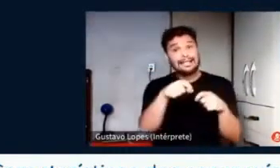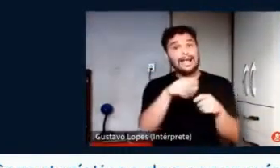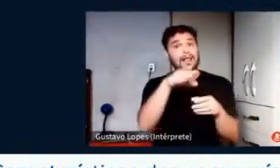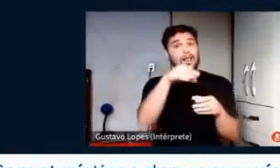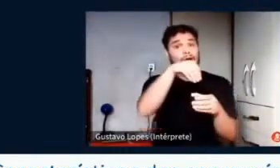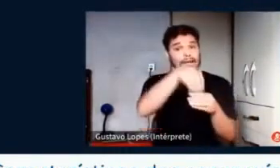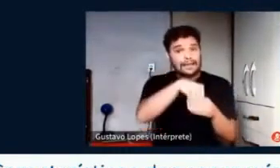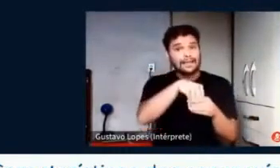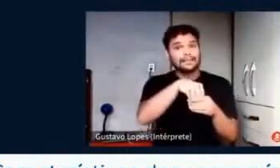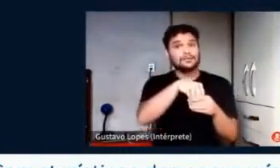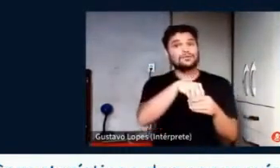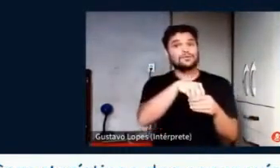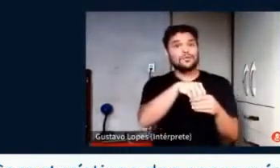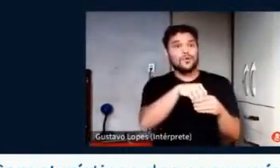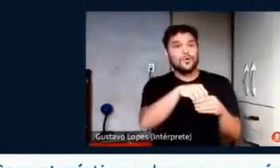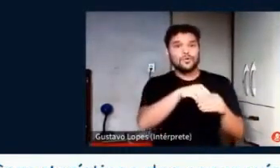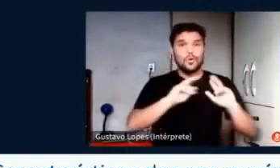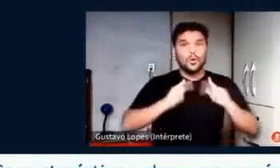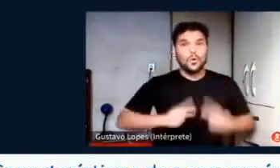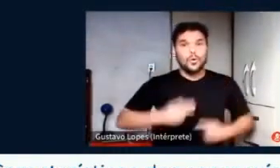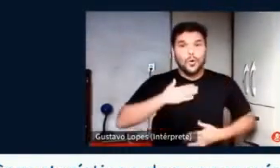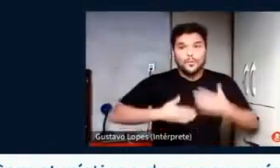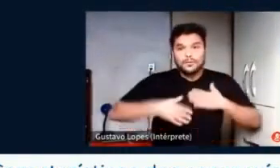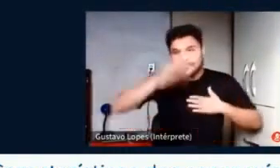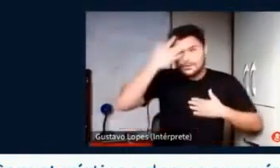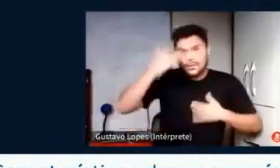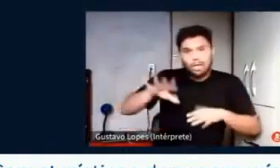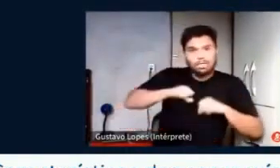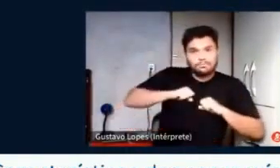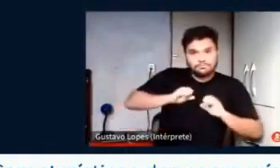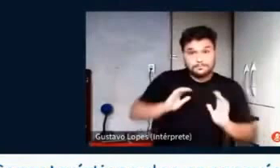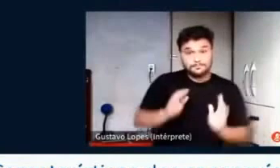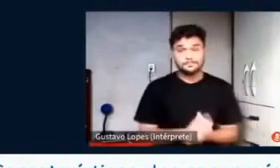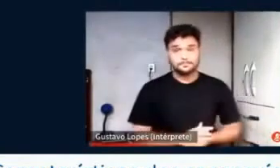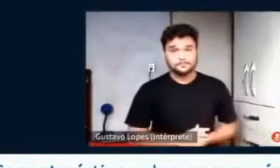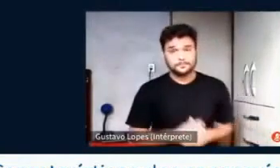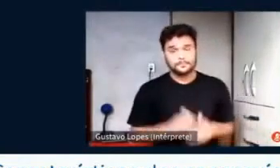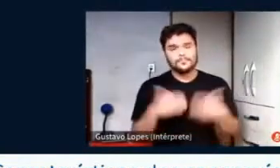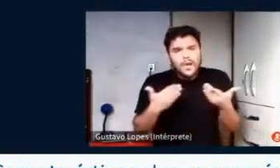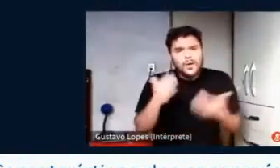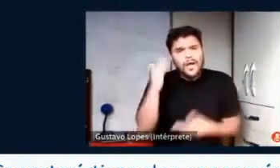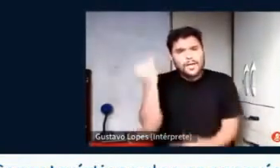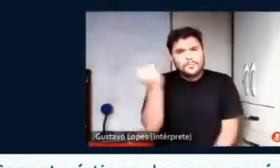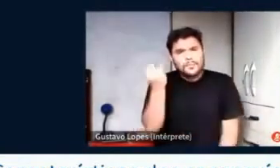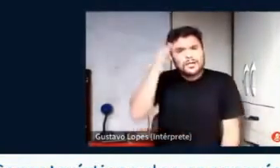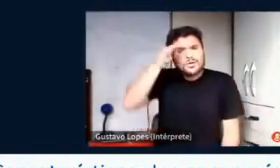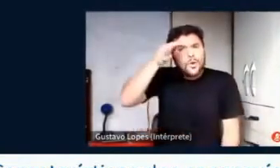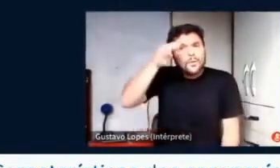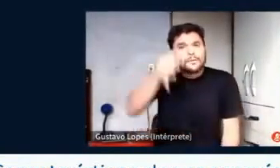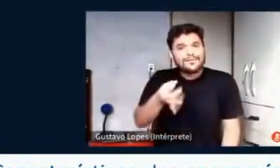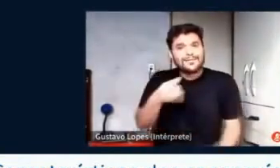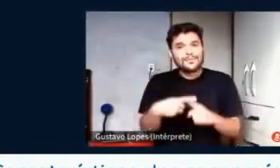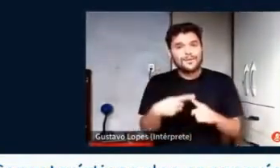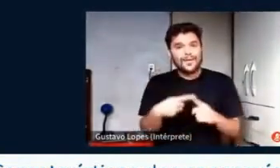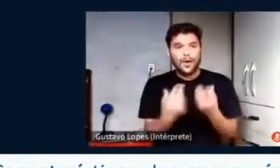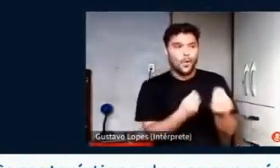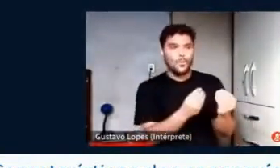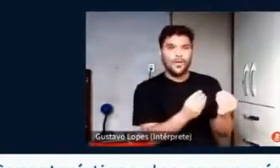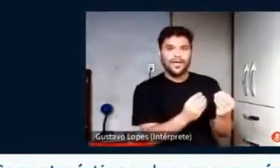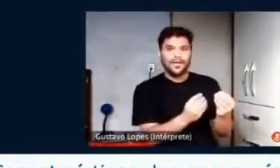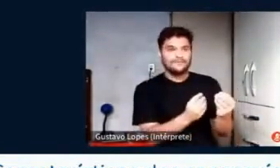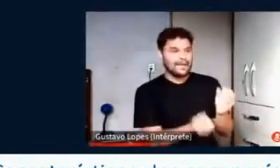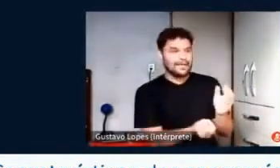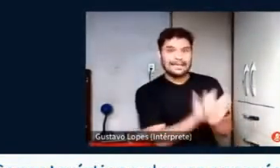células hospedeiras, na superfície das células hospedeiras. É importante compreender isso porque o desenvolvimento de tecnologias